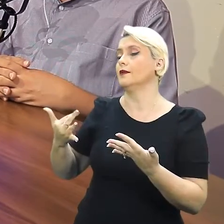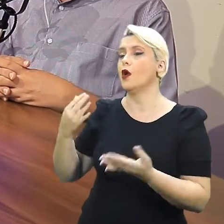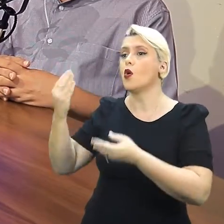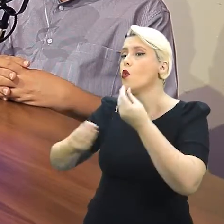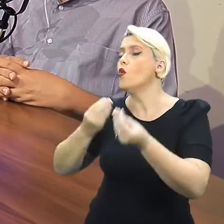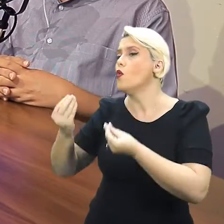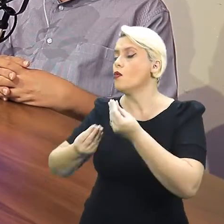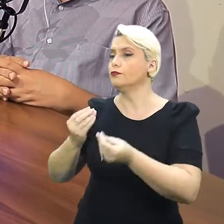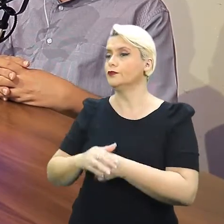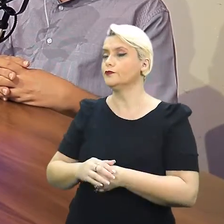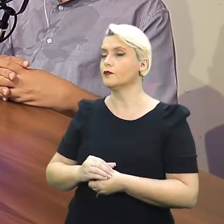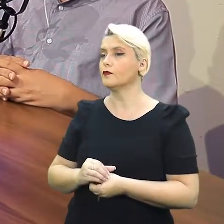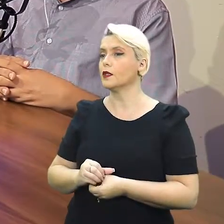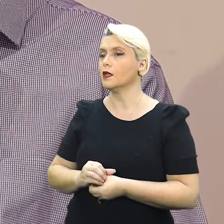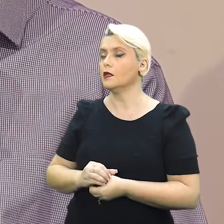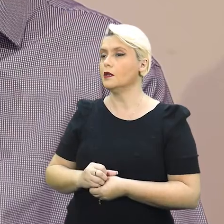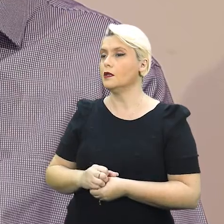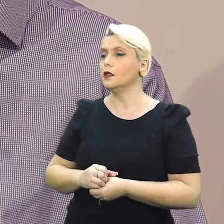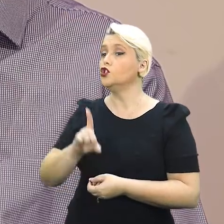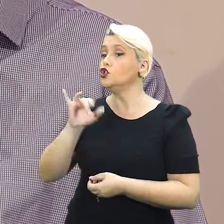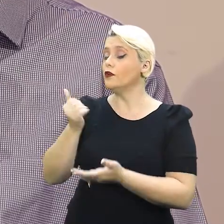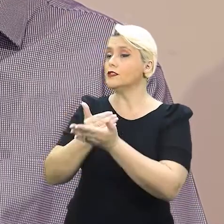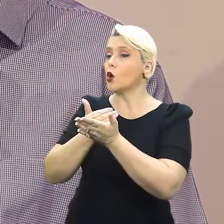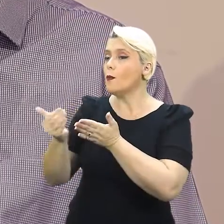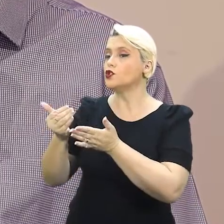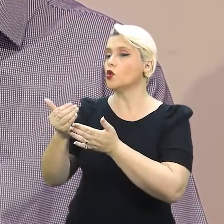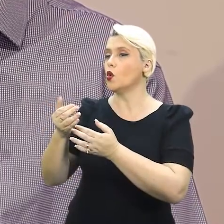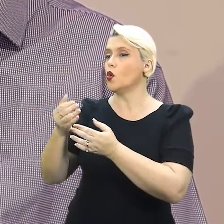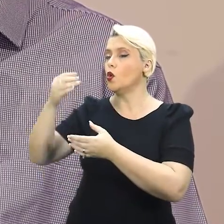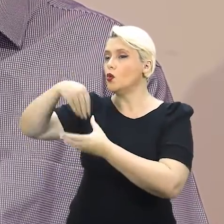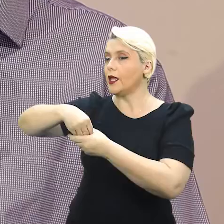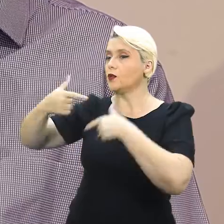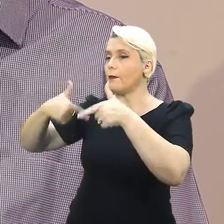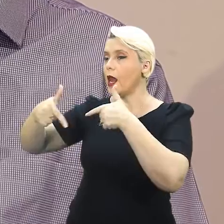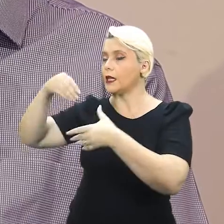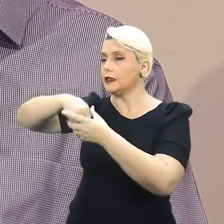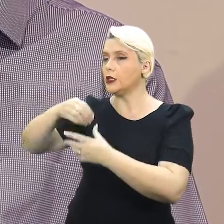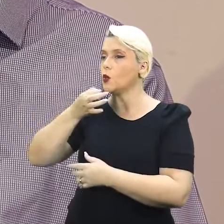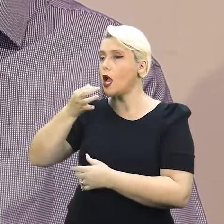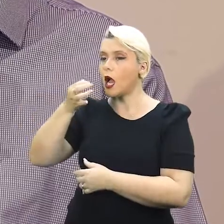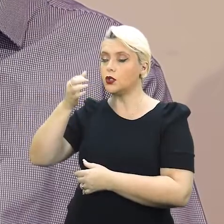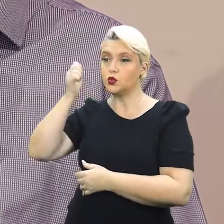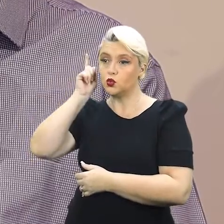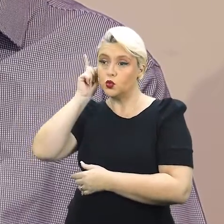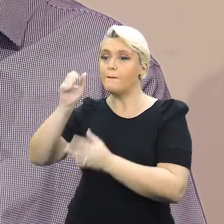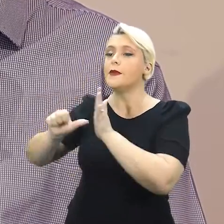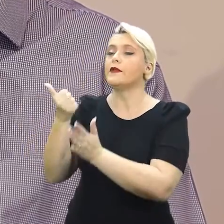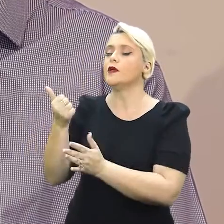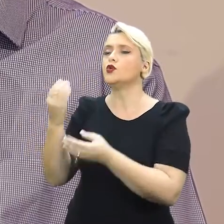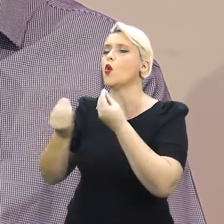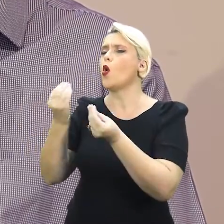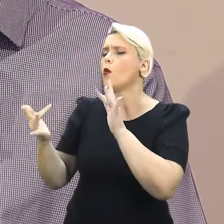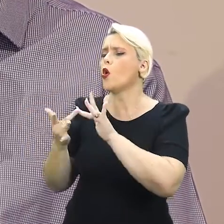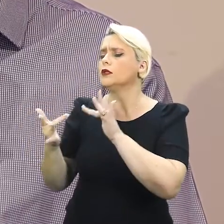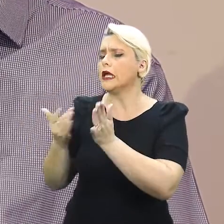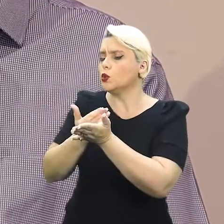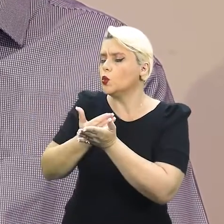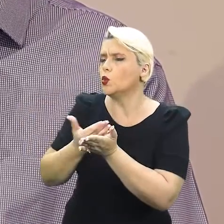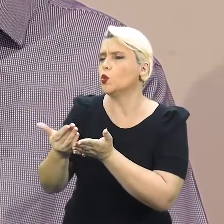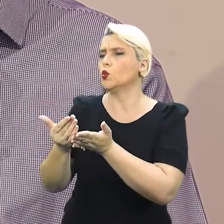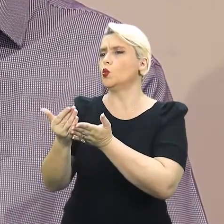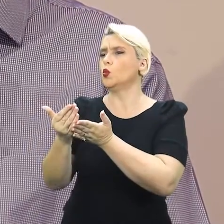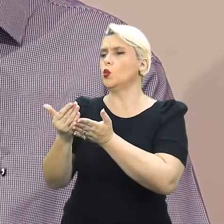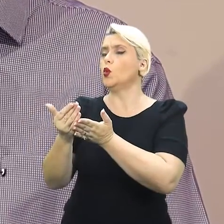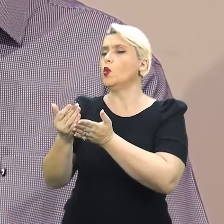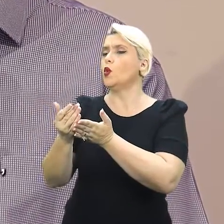como é que foi o dia que você entrou no rádio pela primeira vez. Como é que foi esse contato inicial com